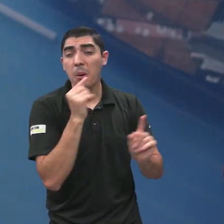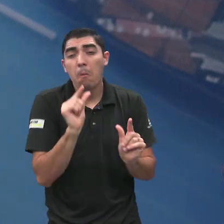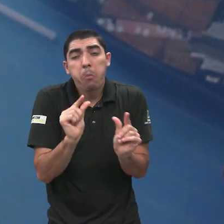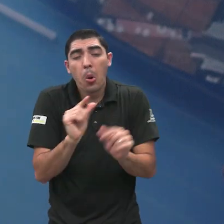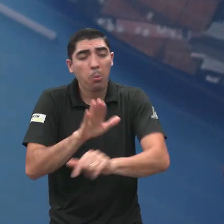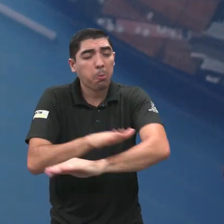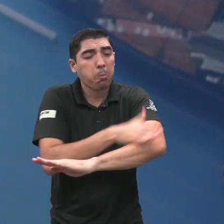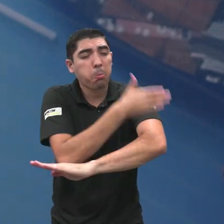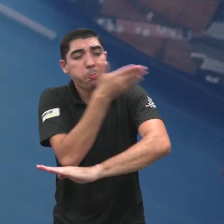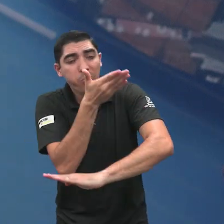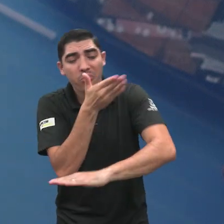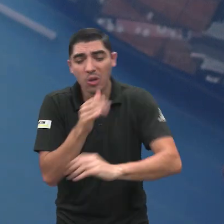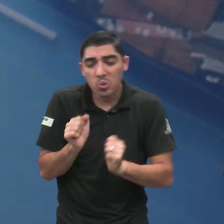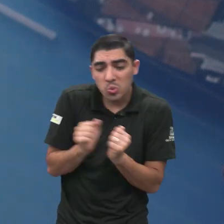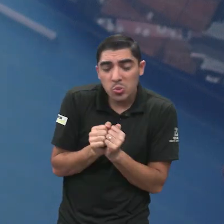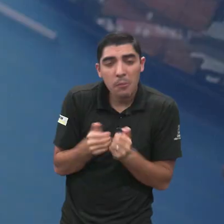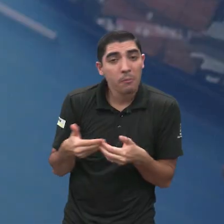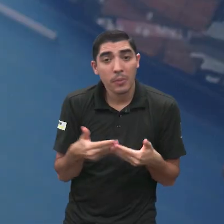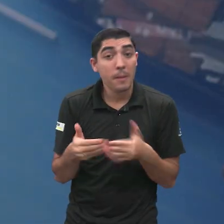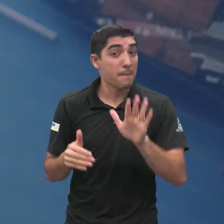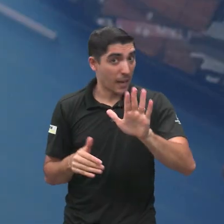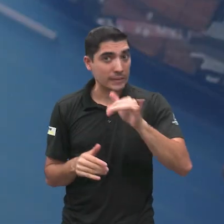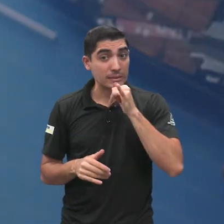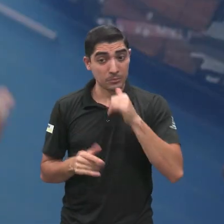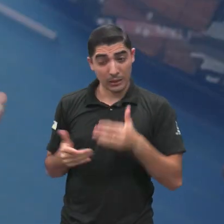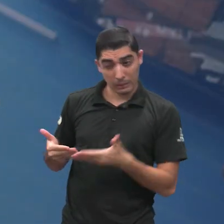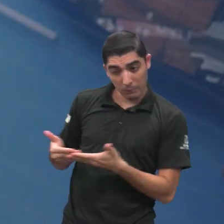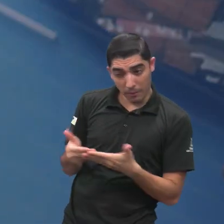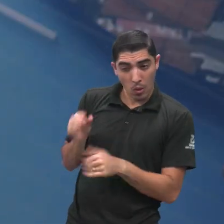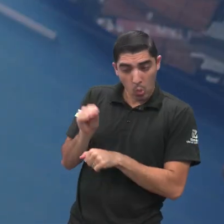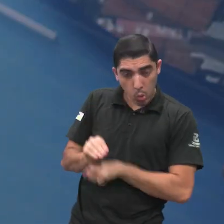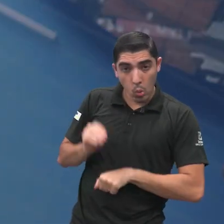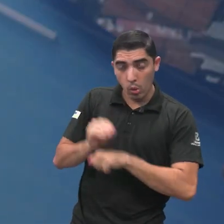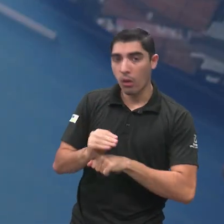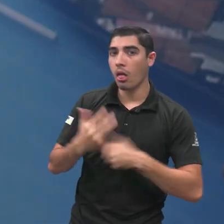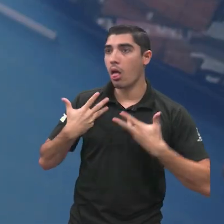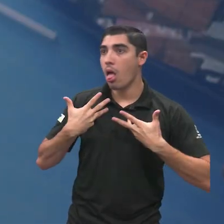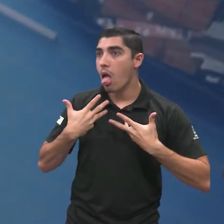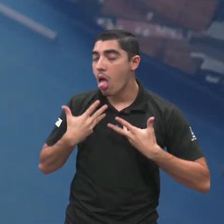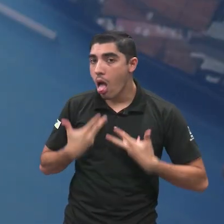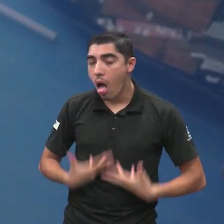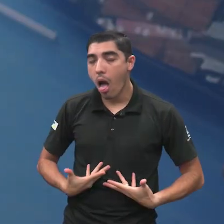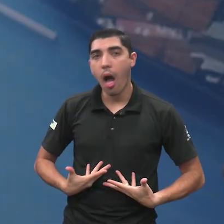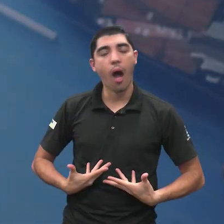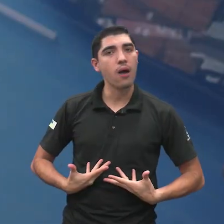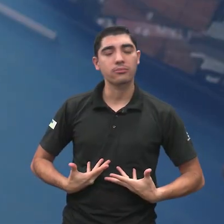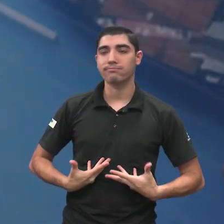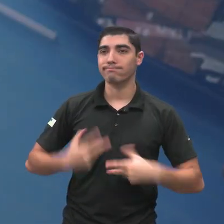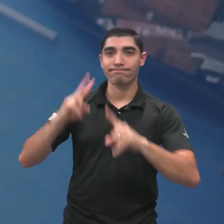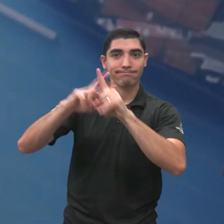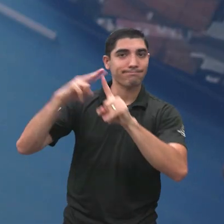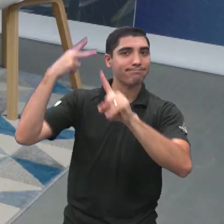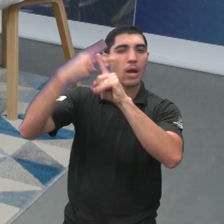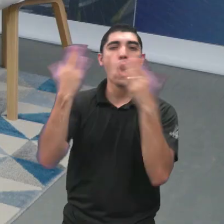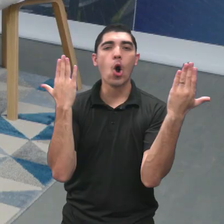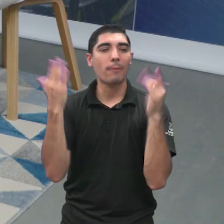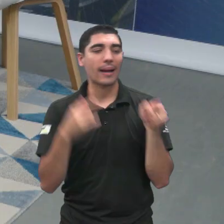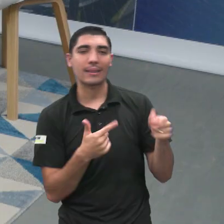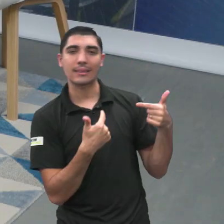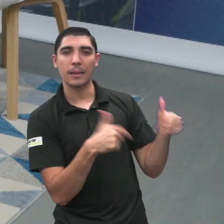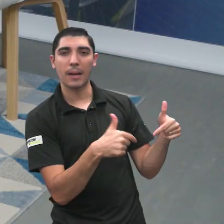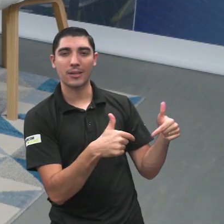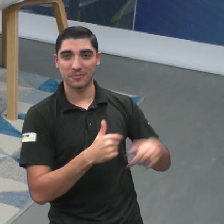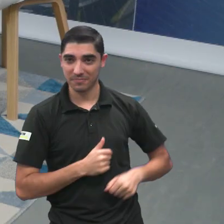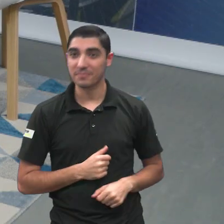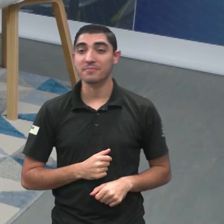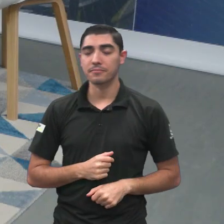prática, ficar com uma criança, muitas das vezes, cansa muito mais do que assim, trabalho fora. Fernando, isso